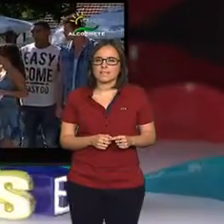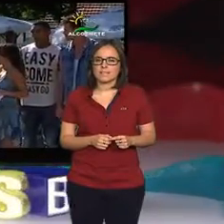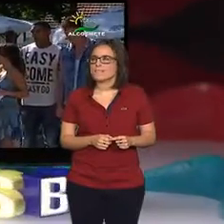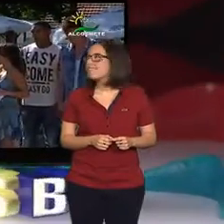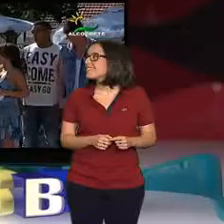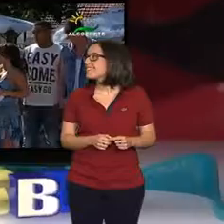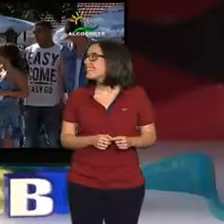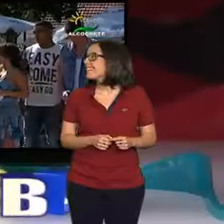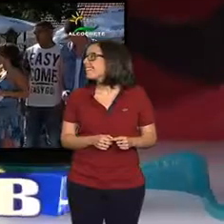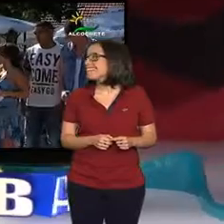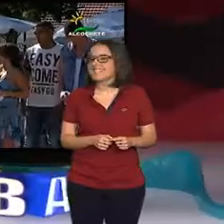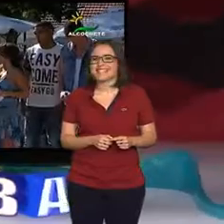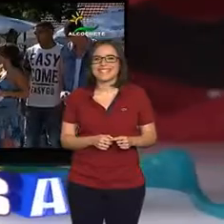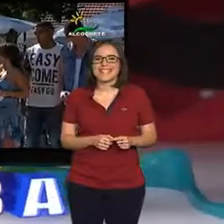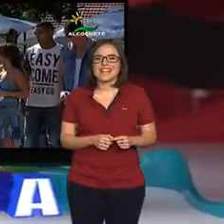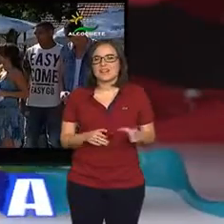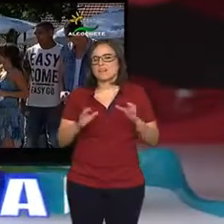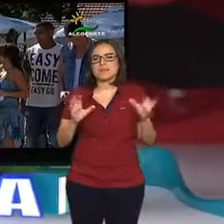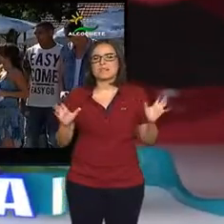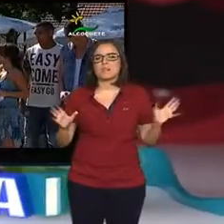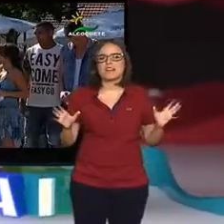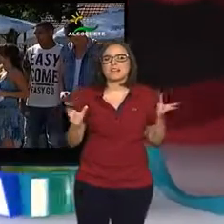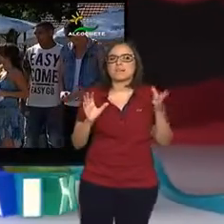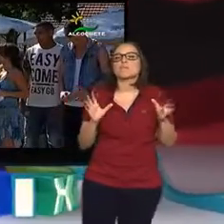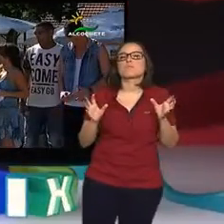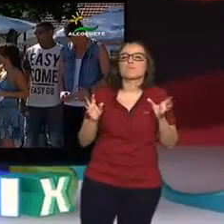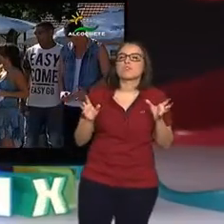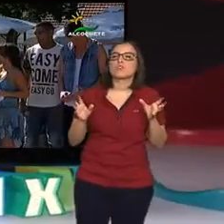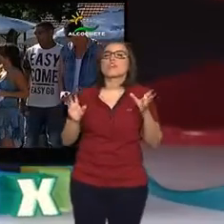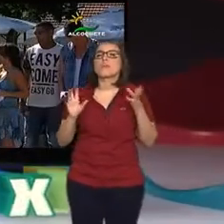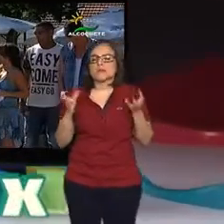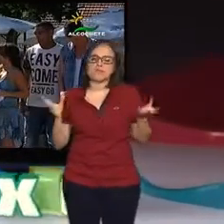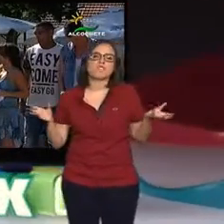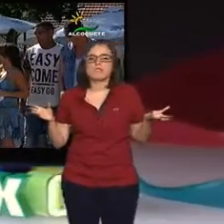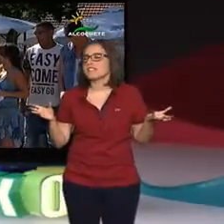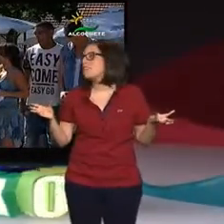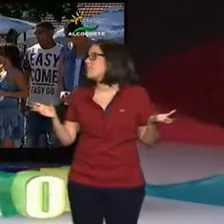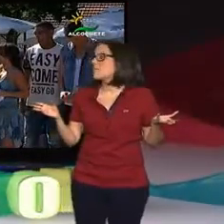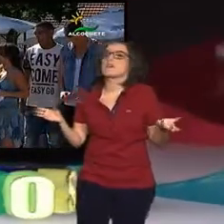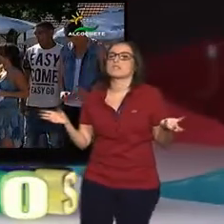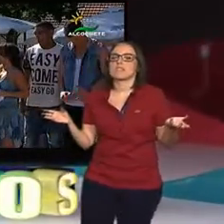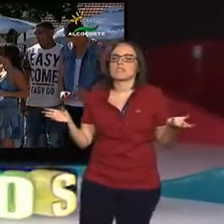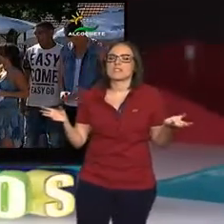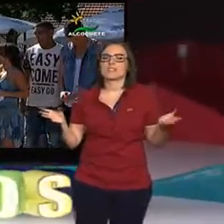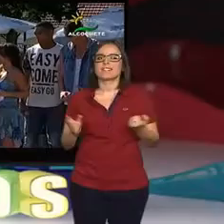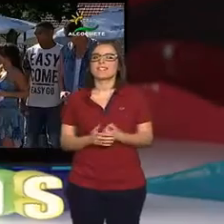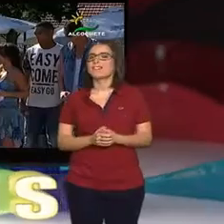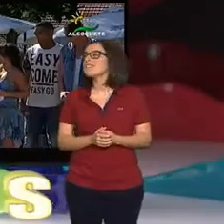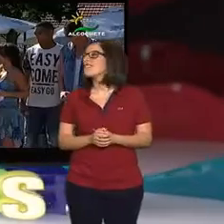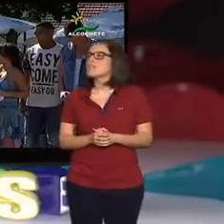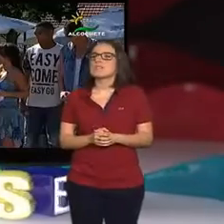tentar explicar as pessoas como é que nós vivemos todos como é que vocês vivem não é